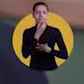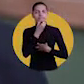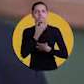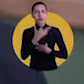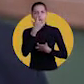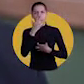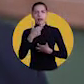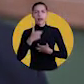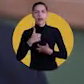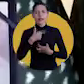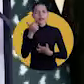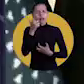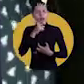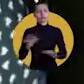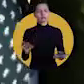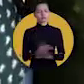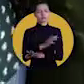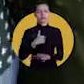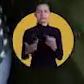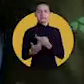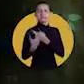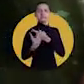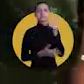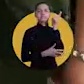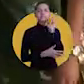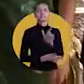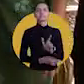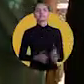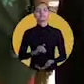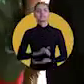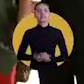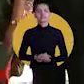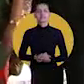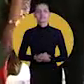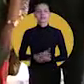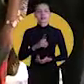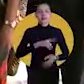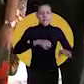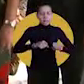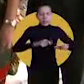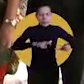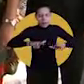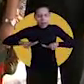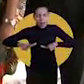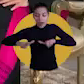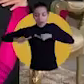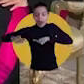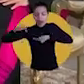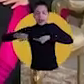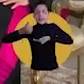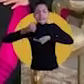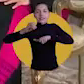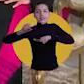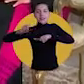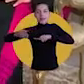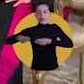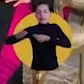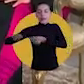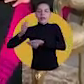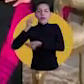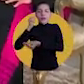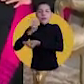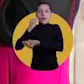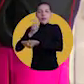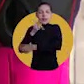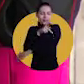e aquilo que temos por fazer. O diploma de número 100 mil foi entregue à egressa do curso de Pedagogia, Tatiane Bento da